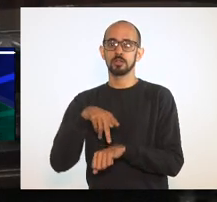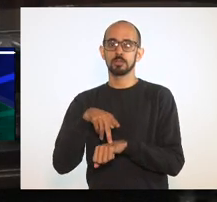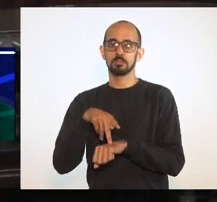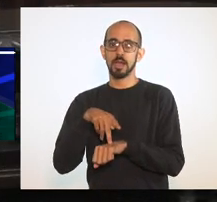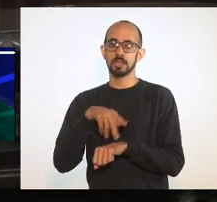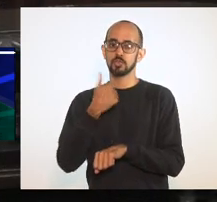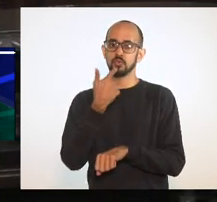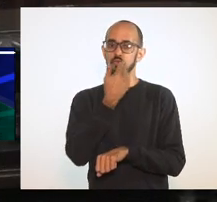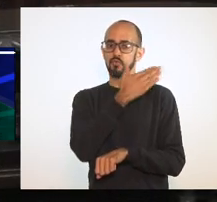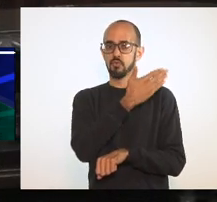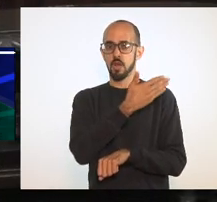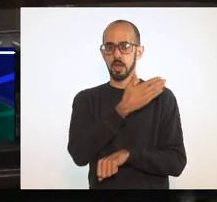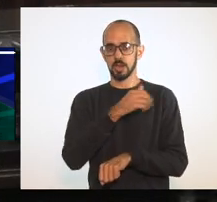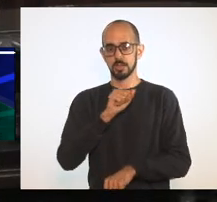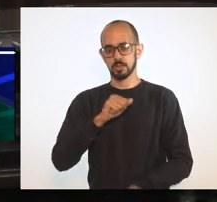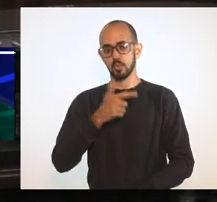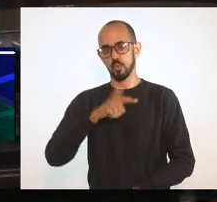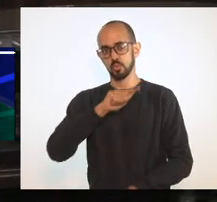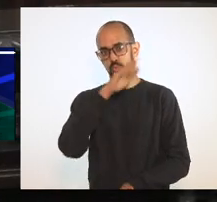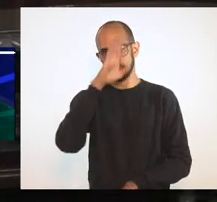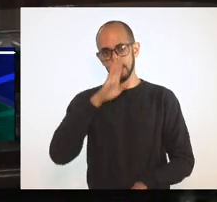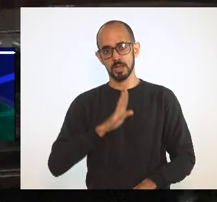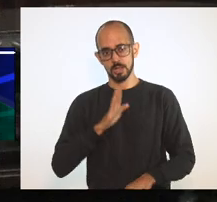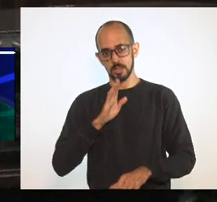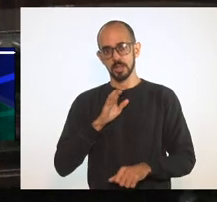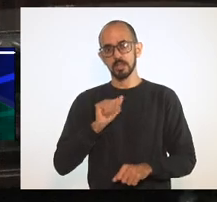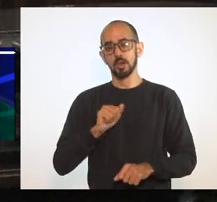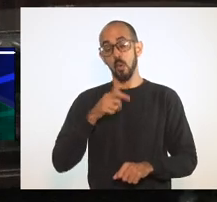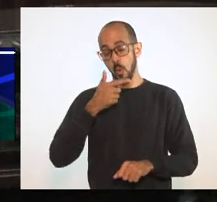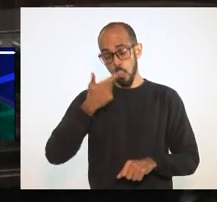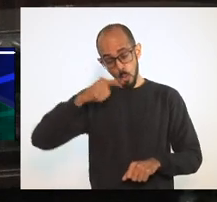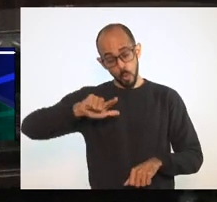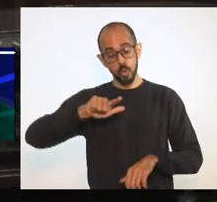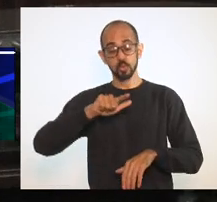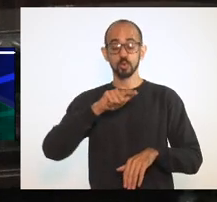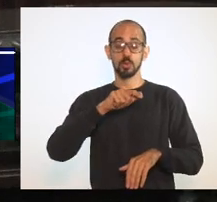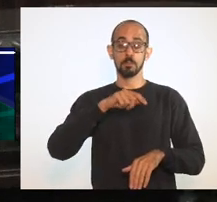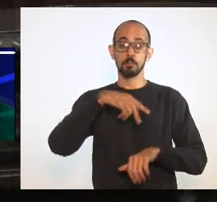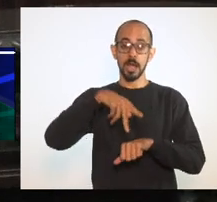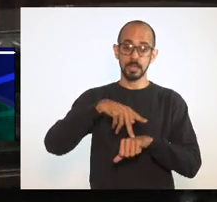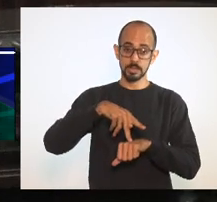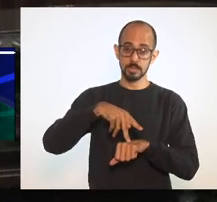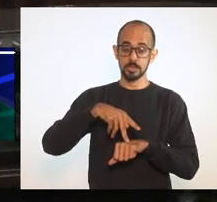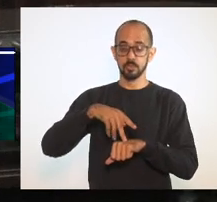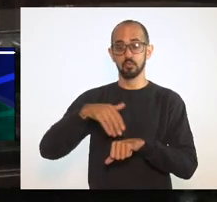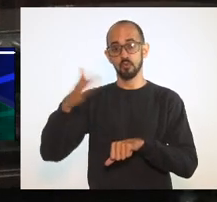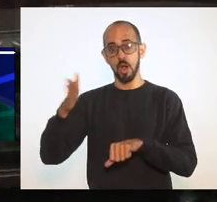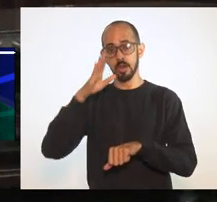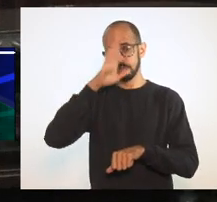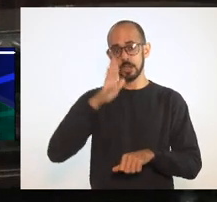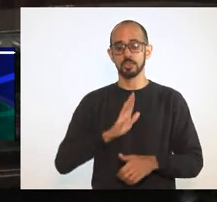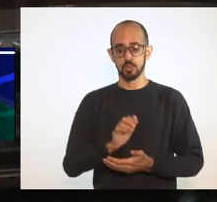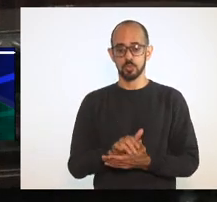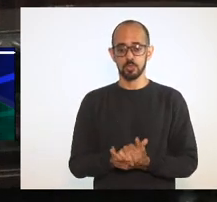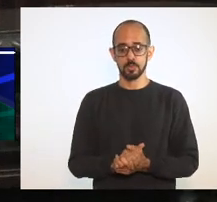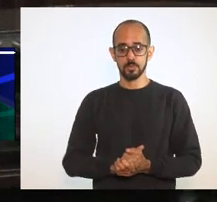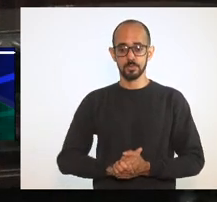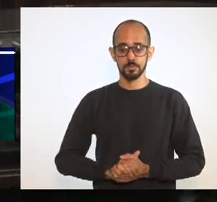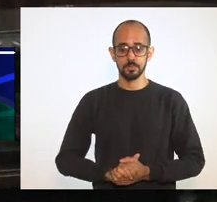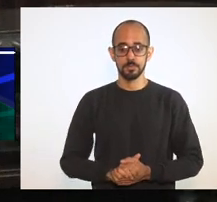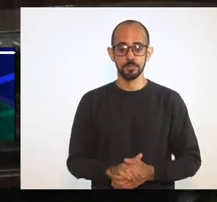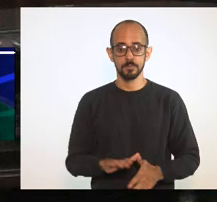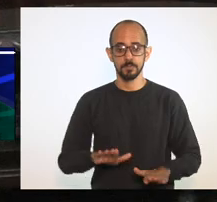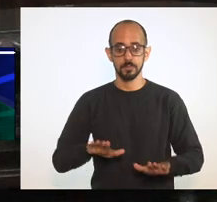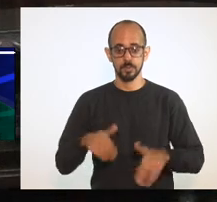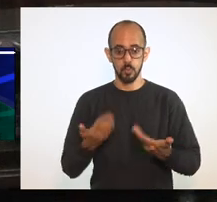está em outros estados. Então, a gente precisa fiscalizar. Essa CPI é